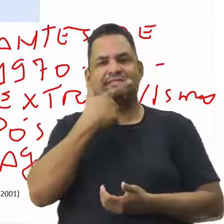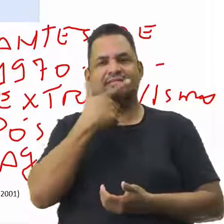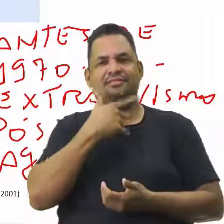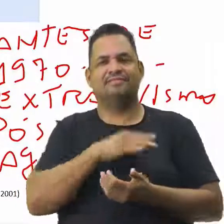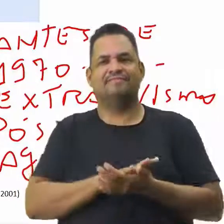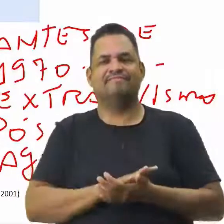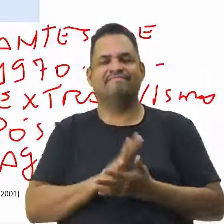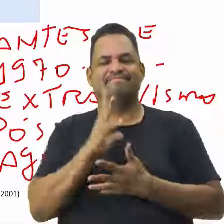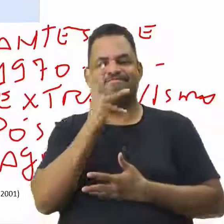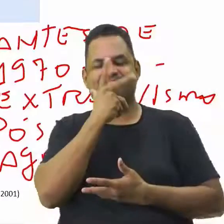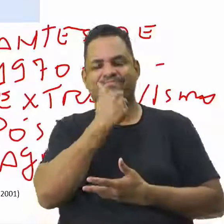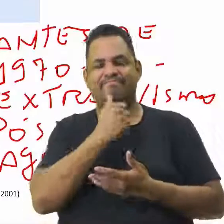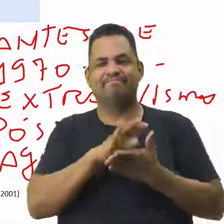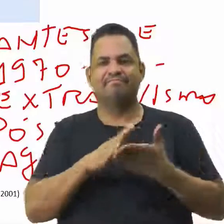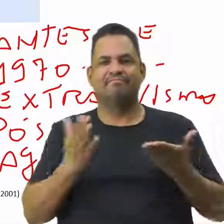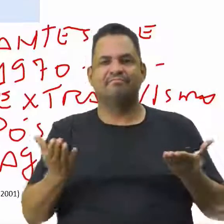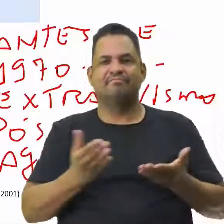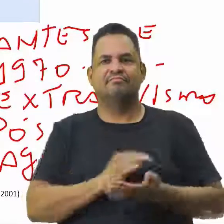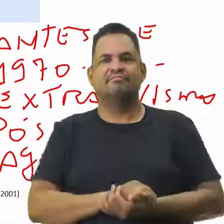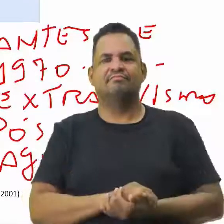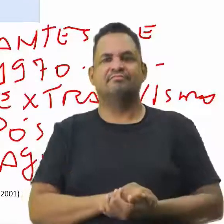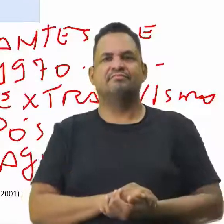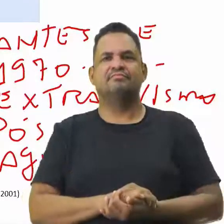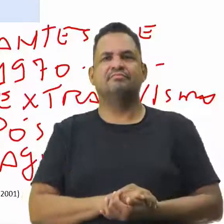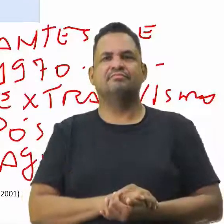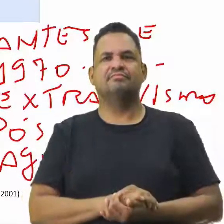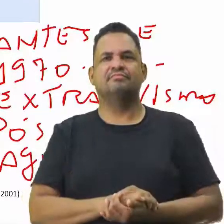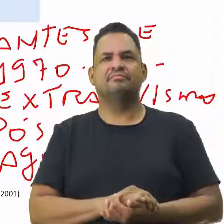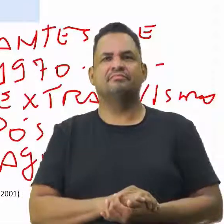lindo, maravilhoso.